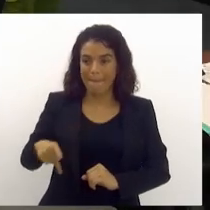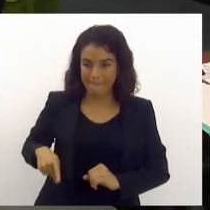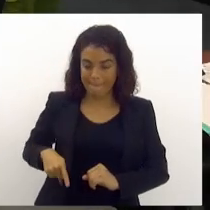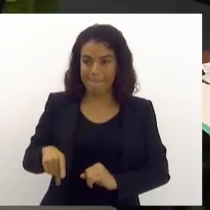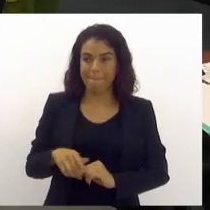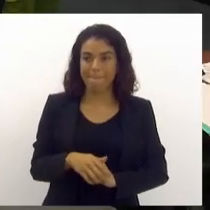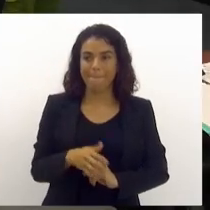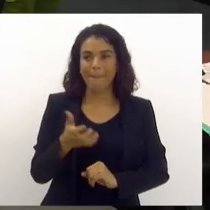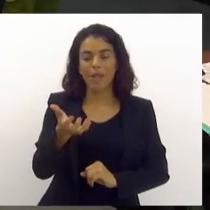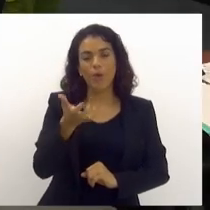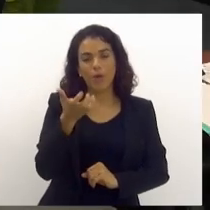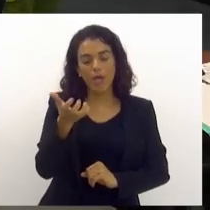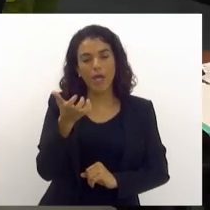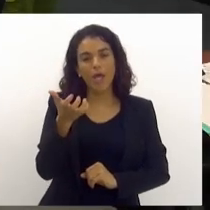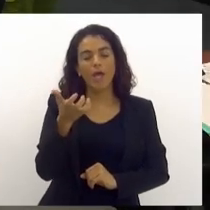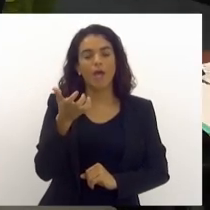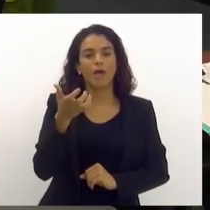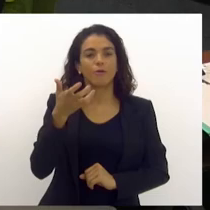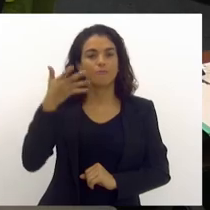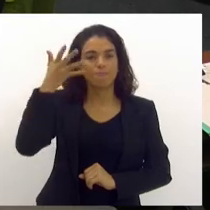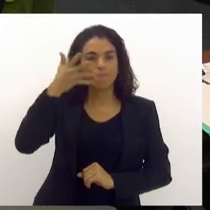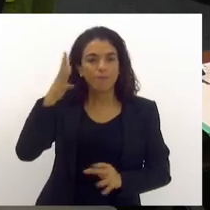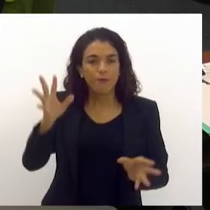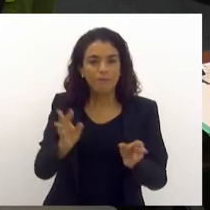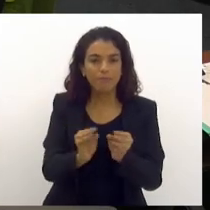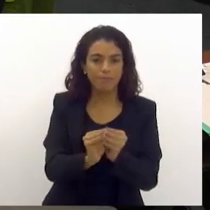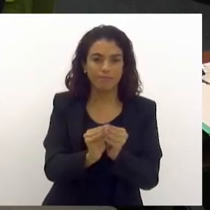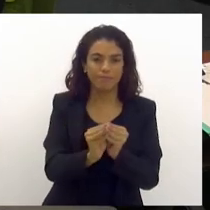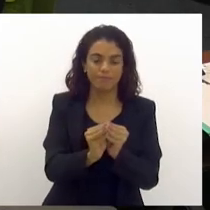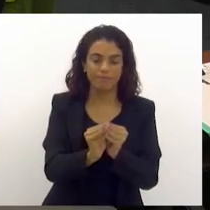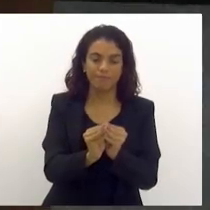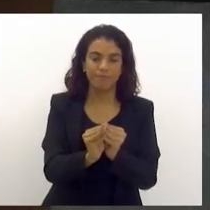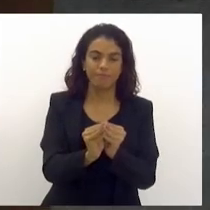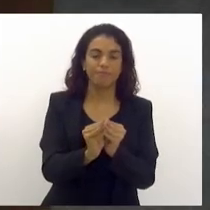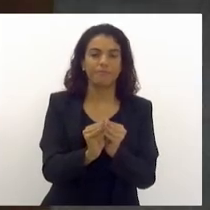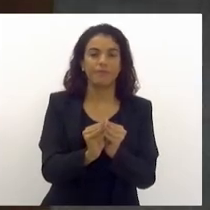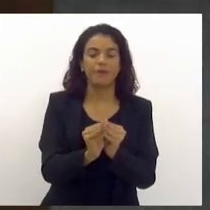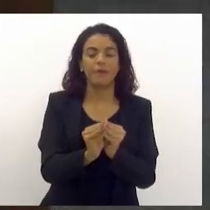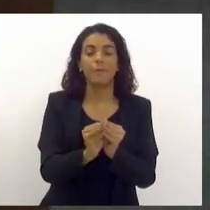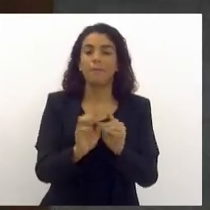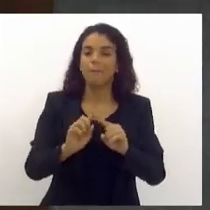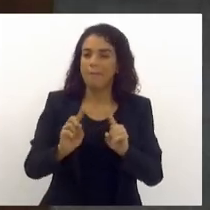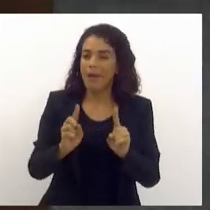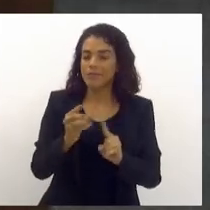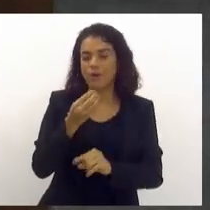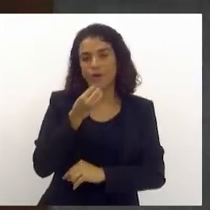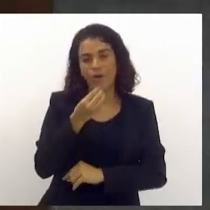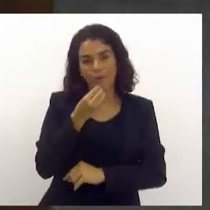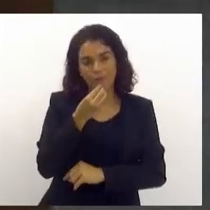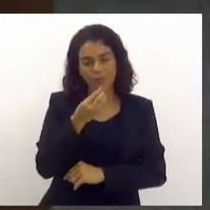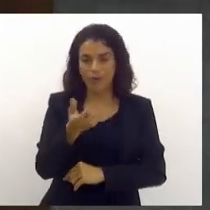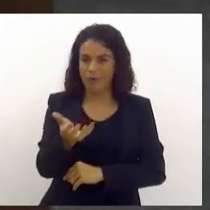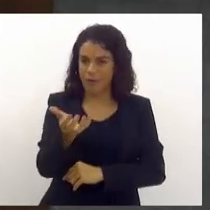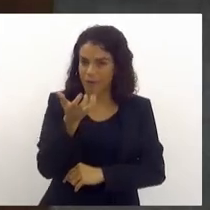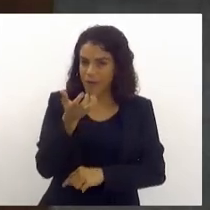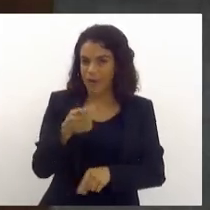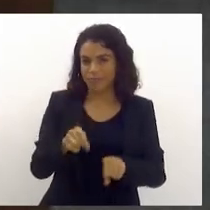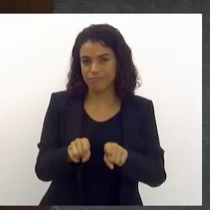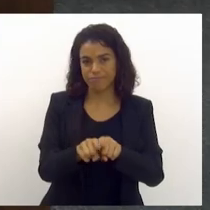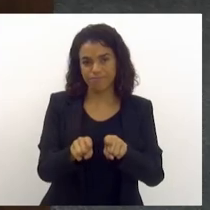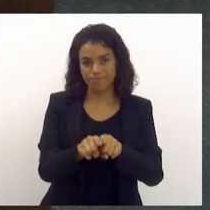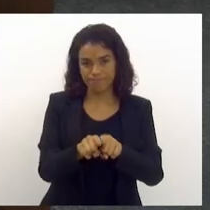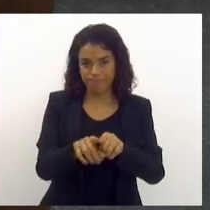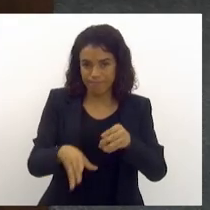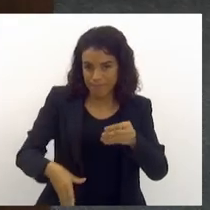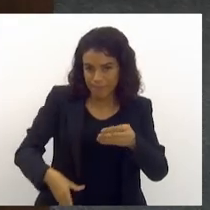uma fala muito rápida e muito breve, mas, evidentemente, também eu quero poder dar minha